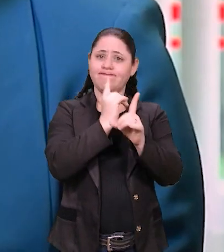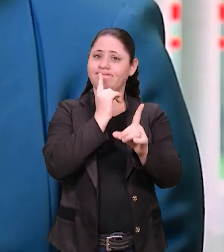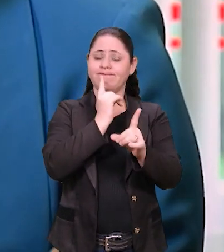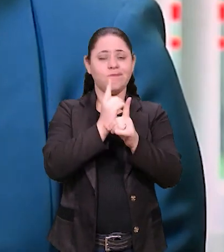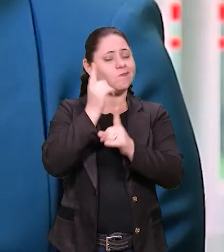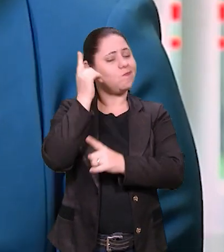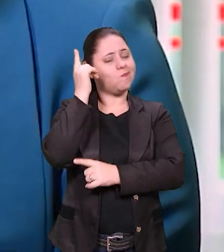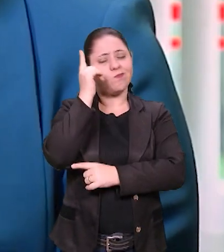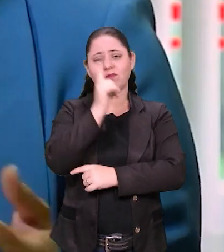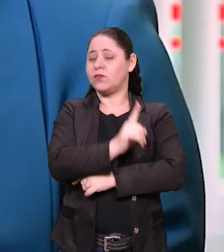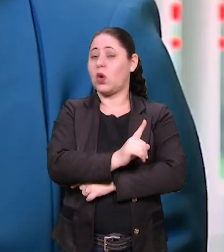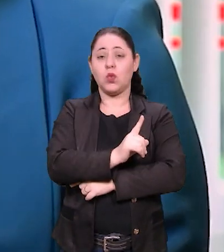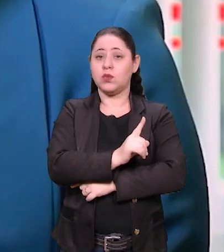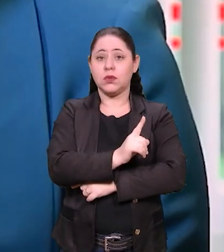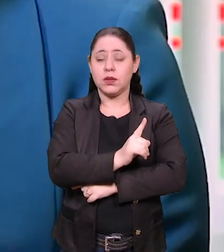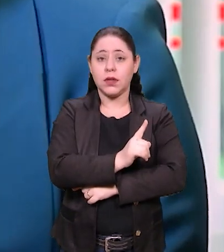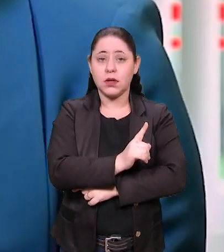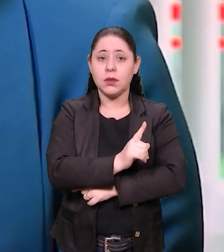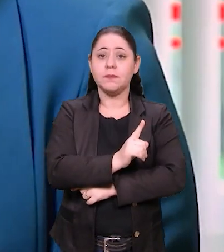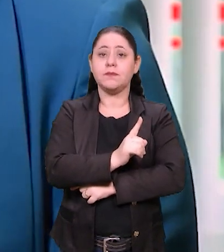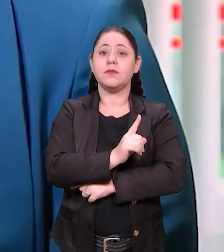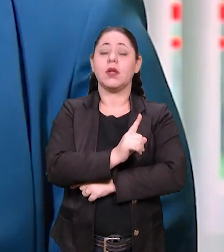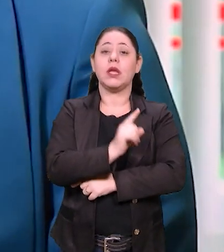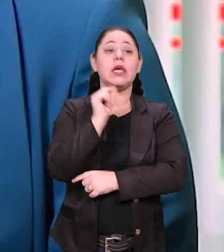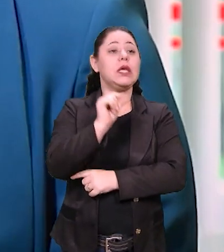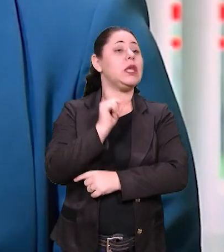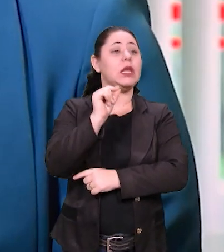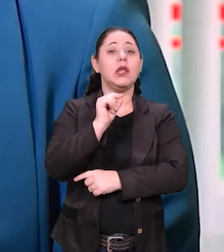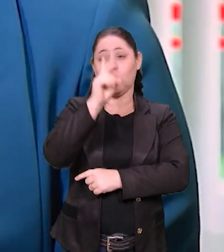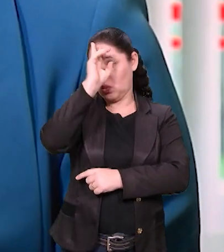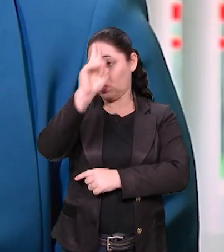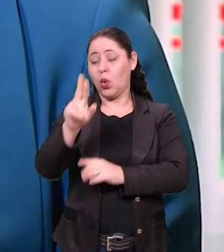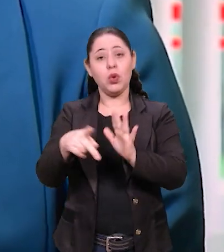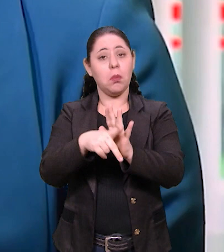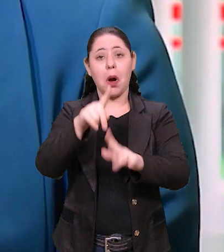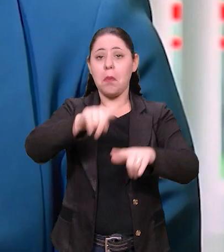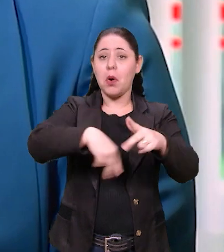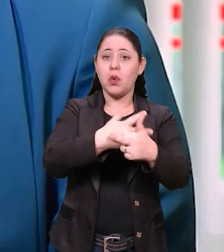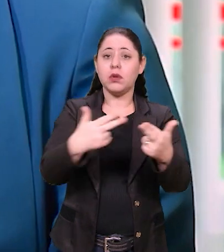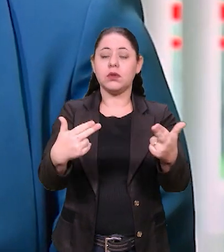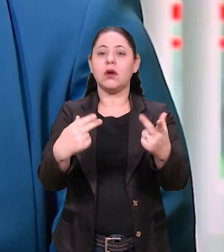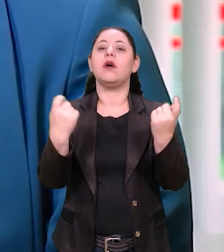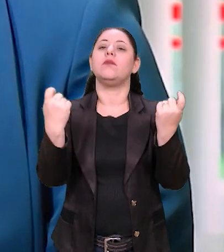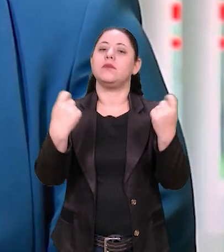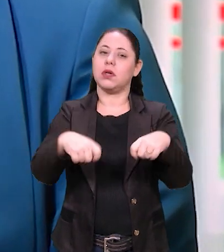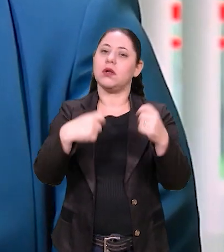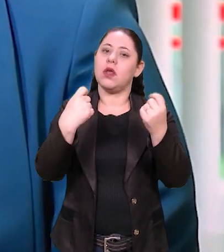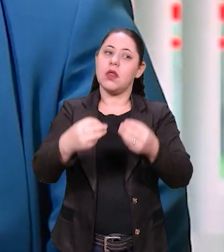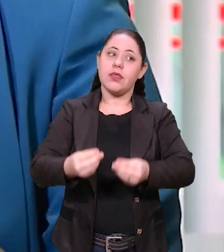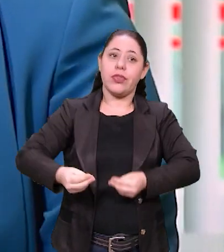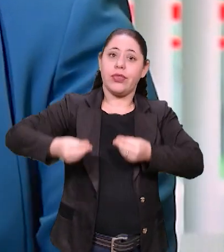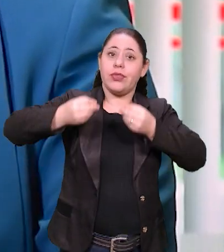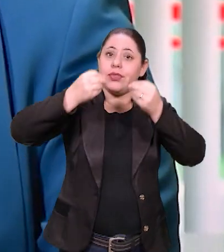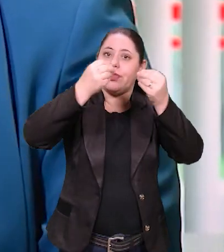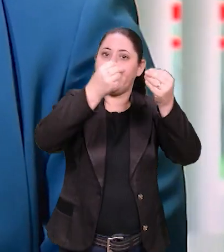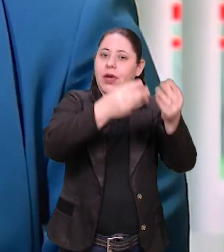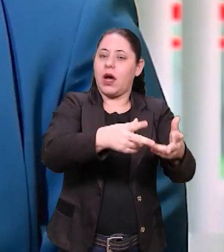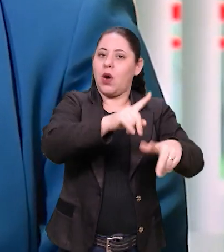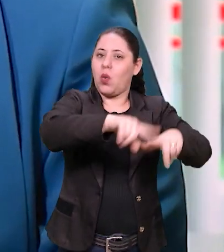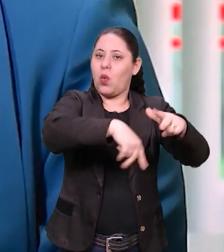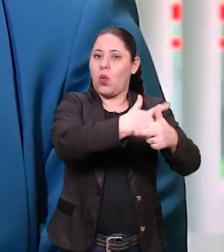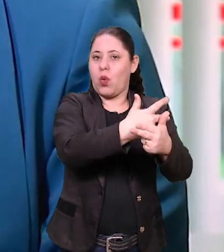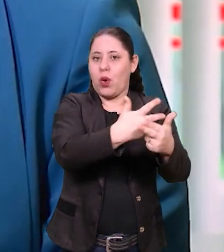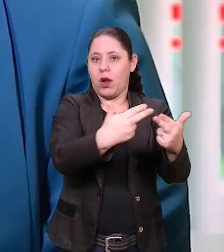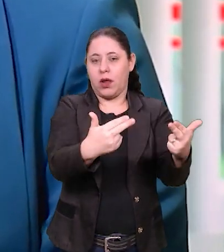o identifique, não consiga identificar ou localizar quem é o proprietário deste bem, ele deverá entregar